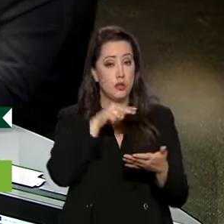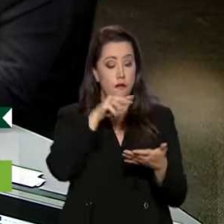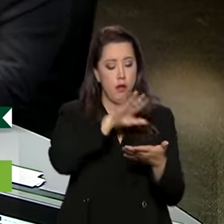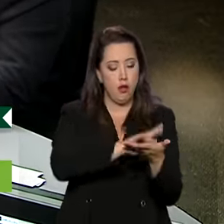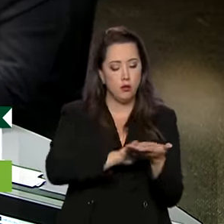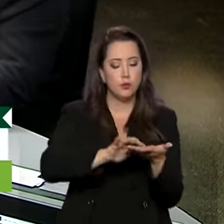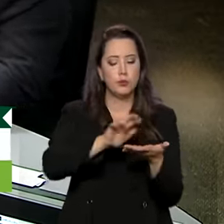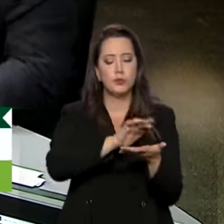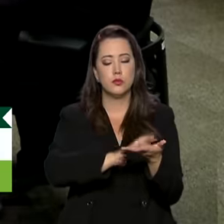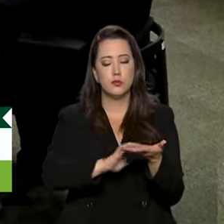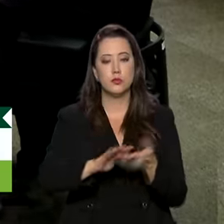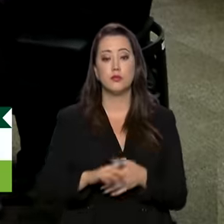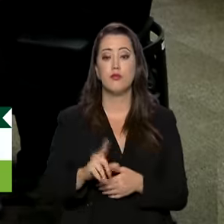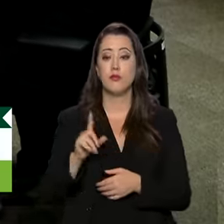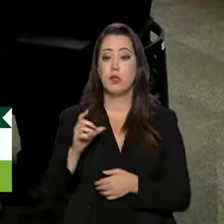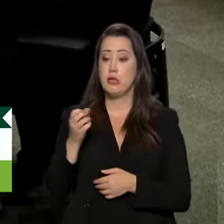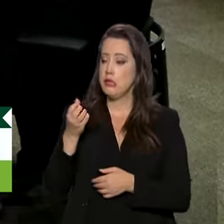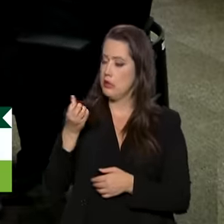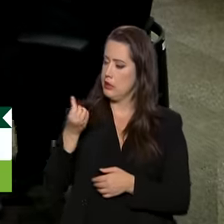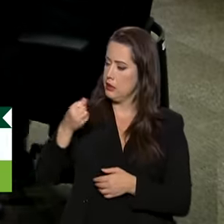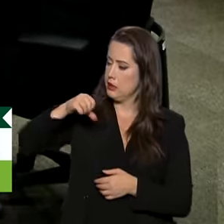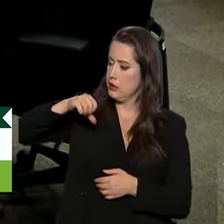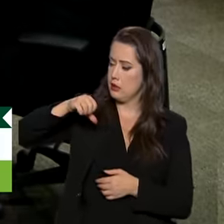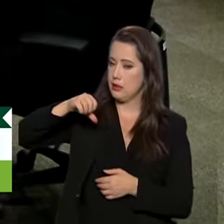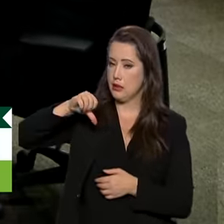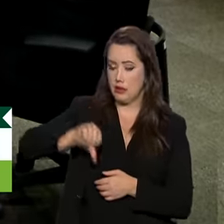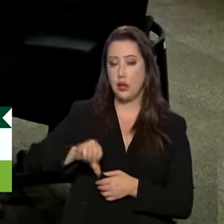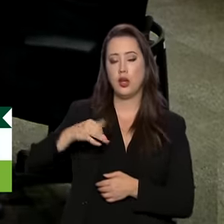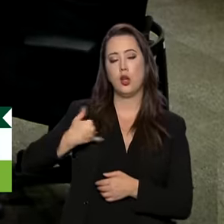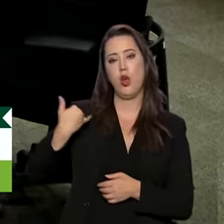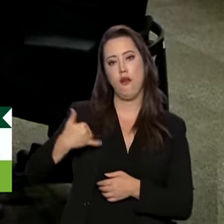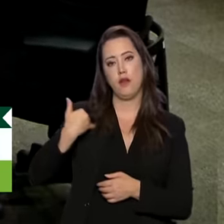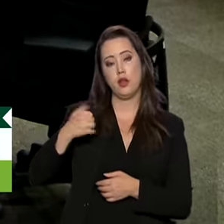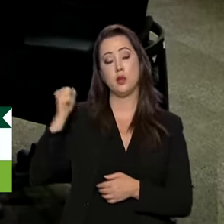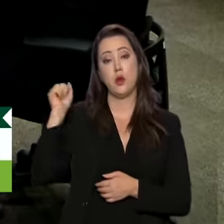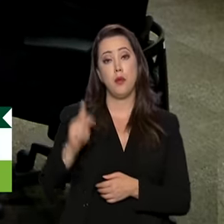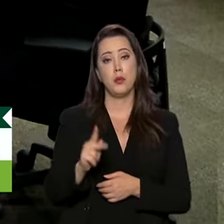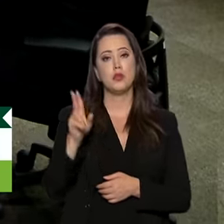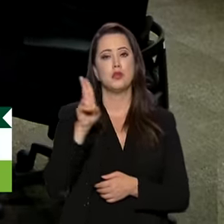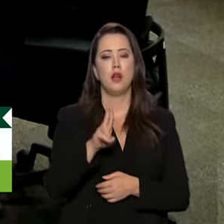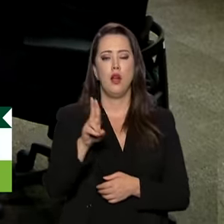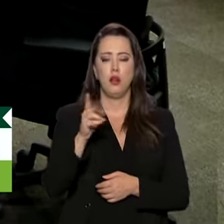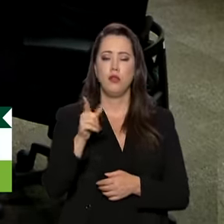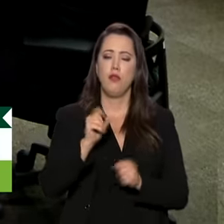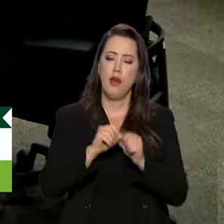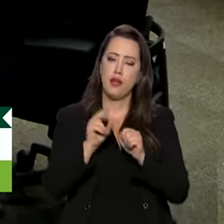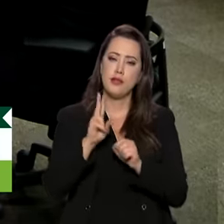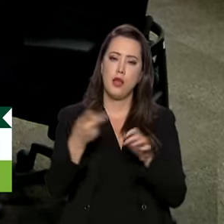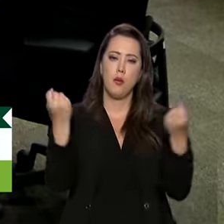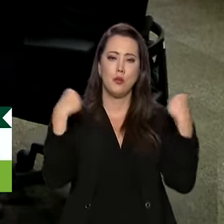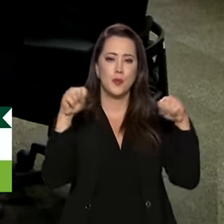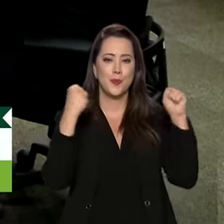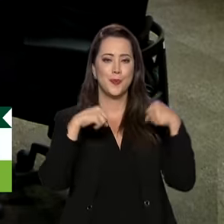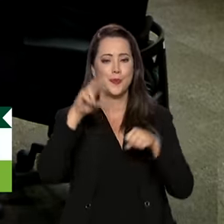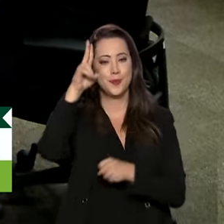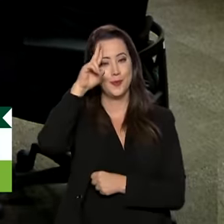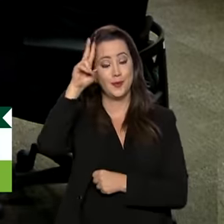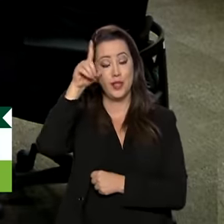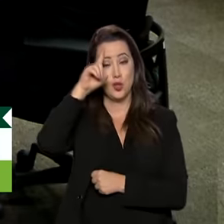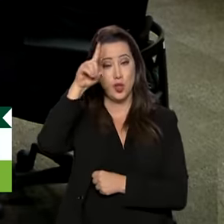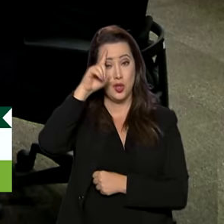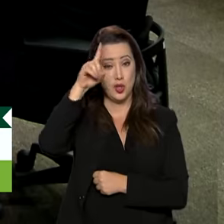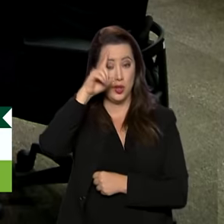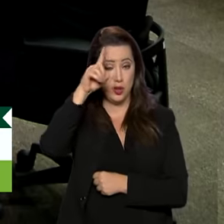aos 69 anos o aposentado Ismael Arcanjo pratica atividade física todos os dias